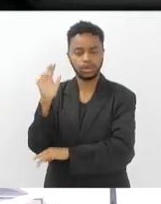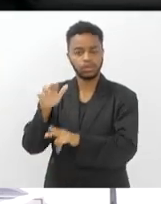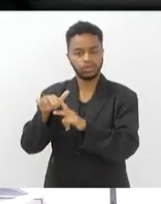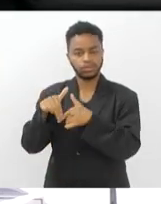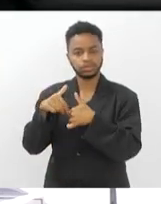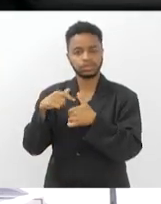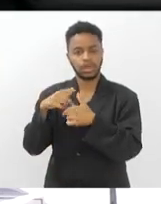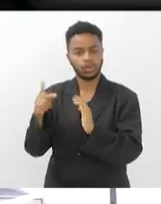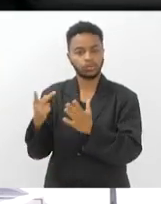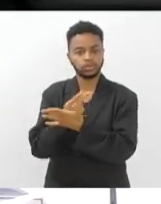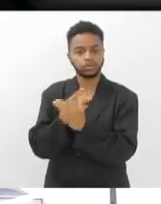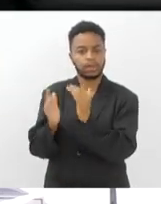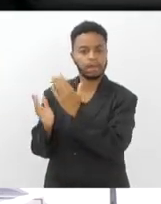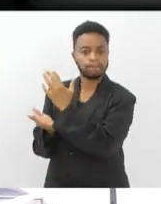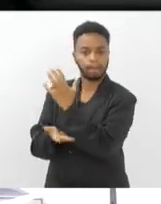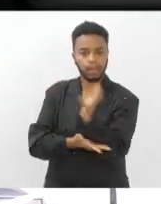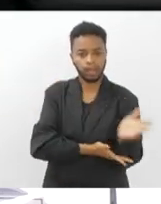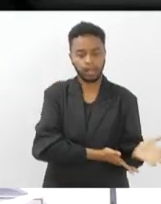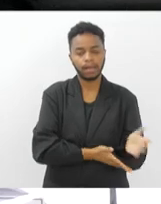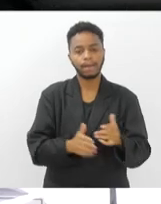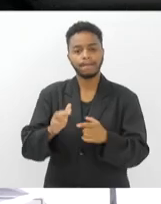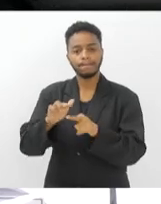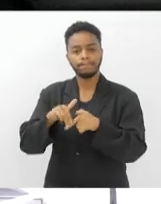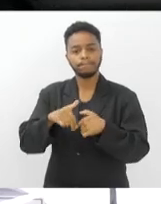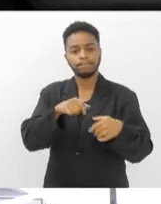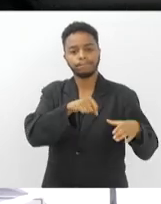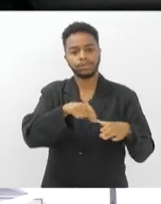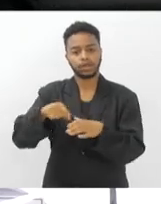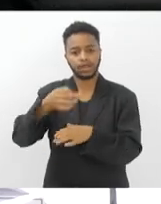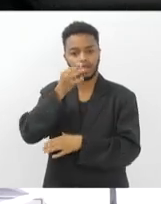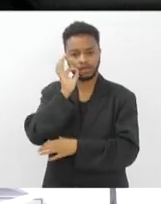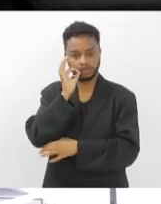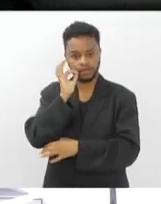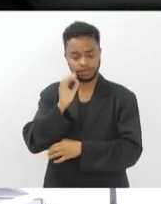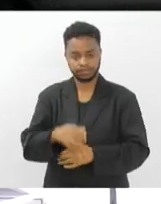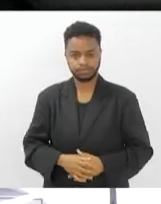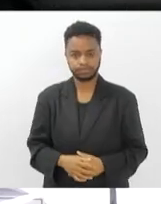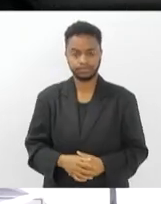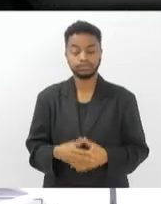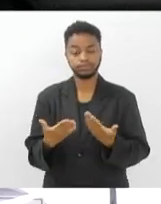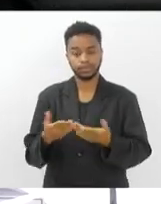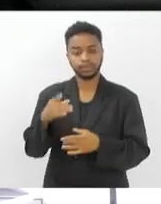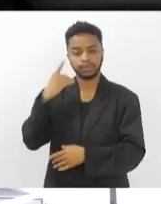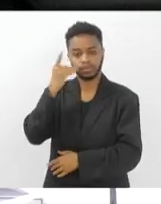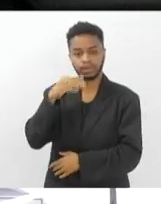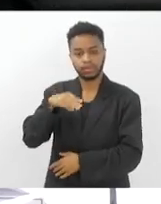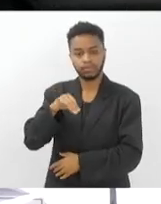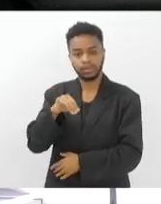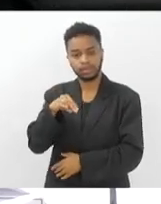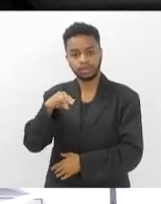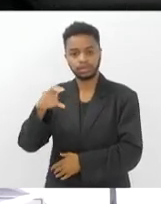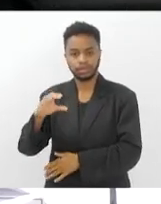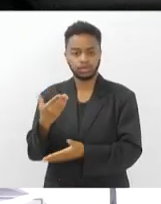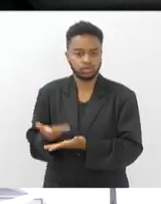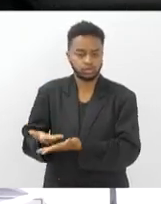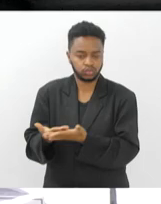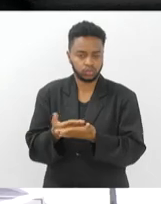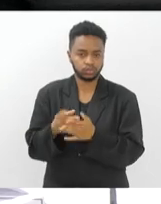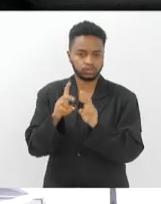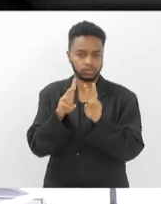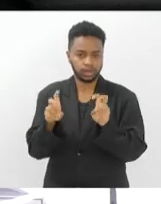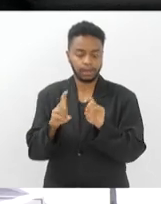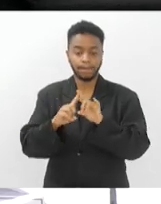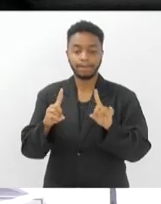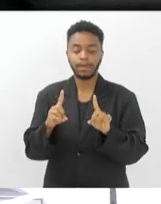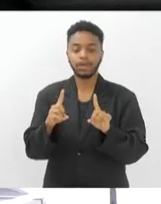devastação que fizeram nela com a plantação do café. Carlos Mink é o estudioso desse assunto. A minha questão é